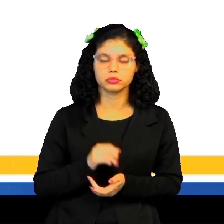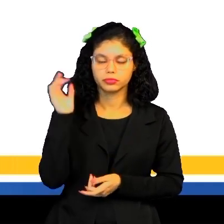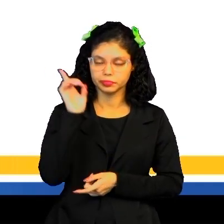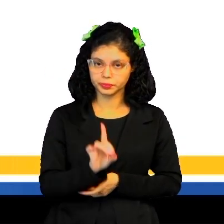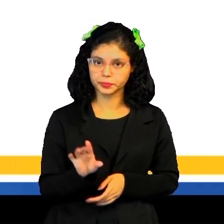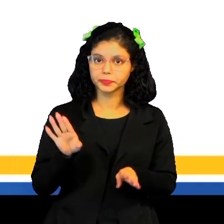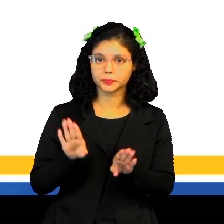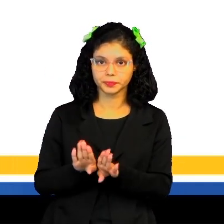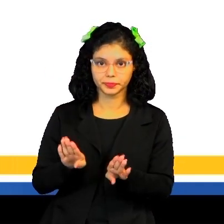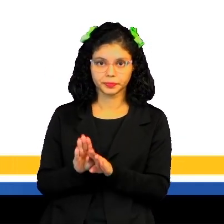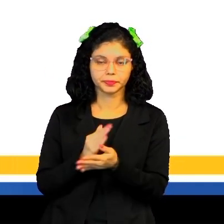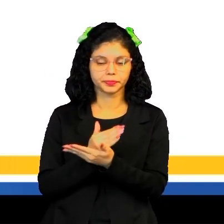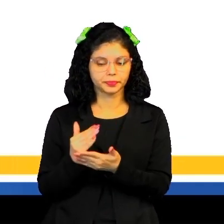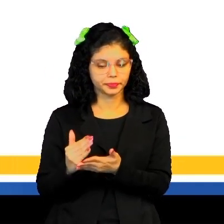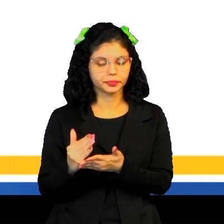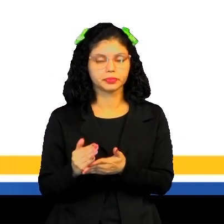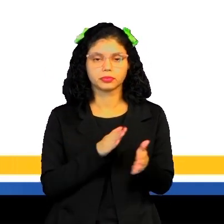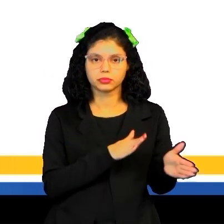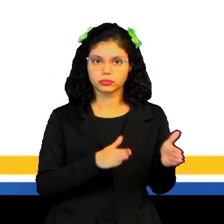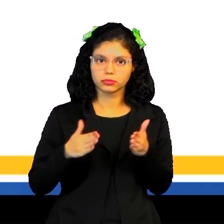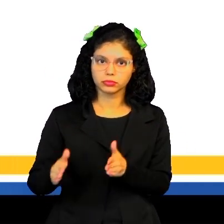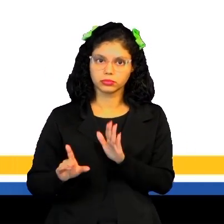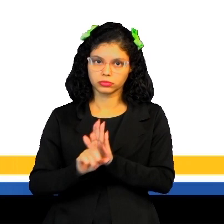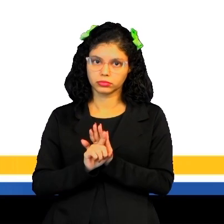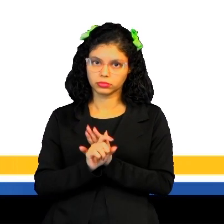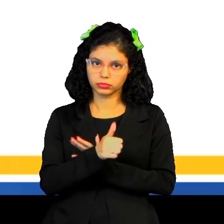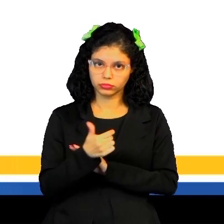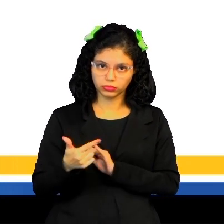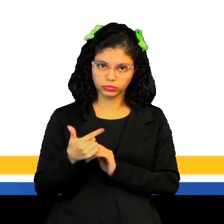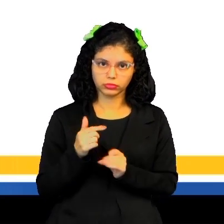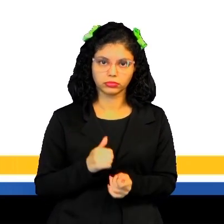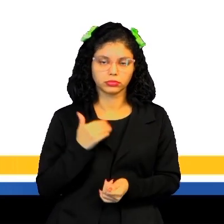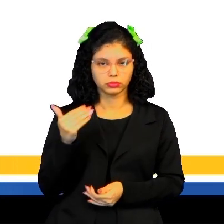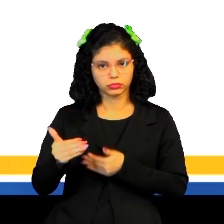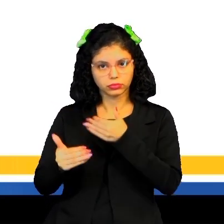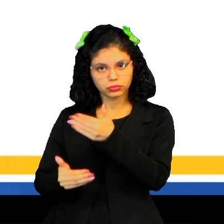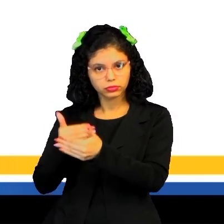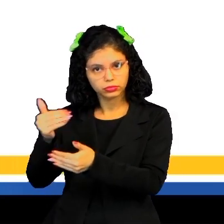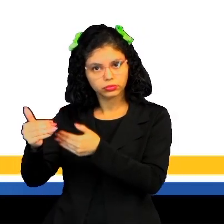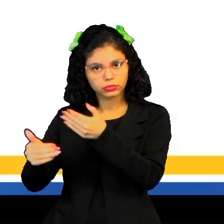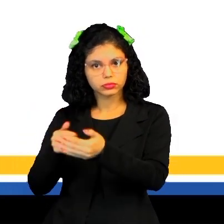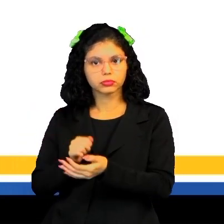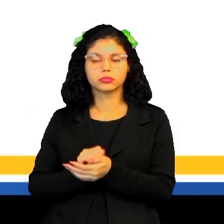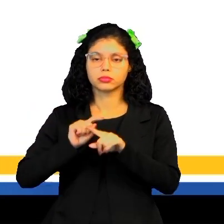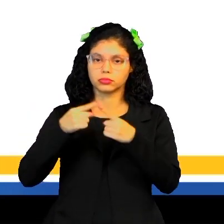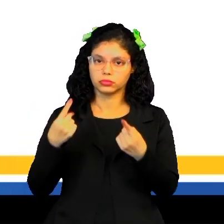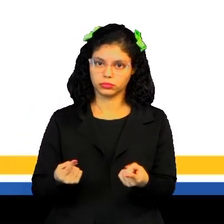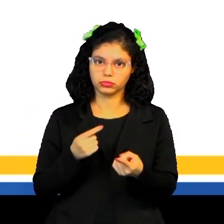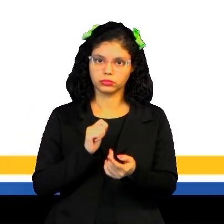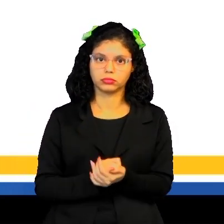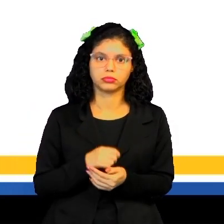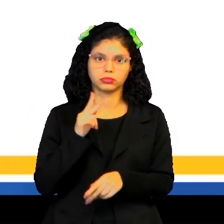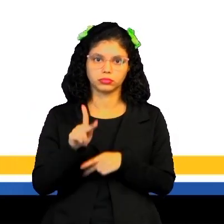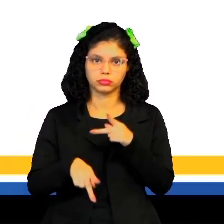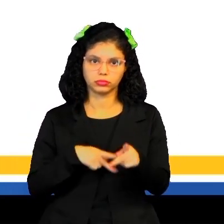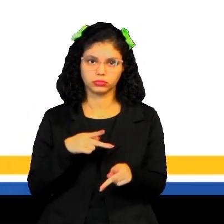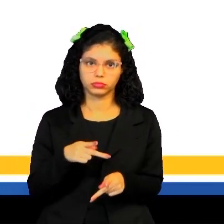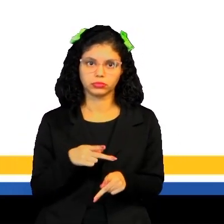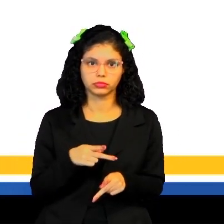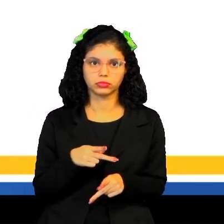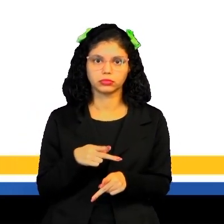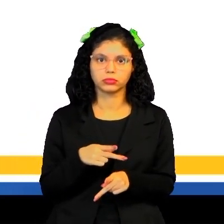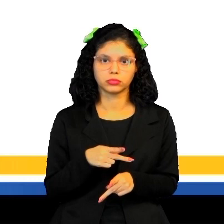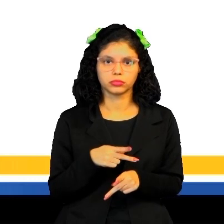direito romano inicia-se a partir da Lei das 12 Tábuas, né, e vai evoluindo, né? Porém, né, o corpo do